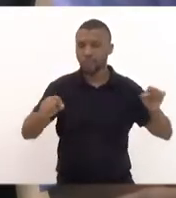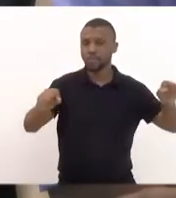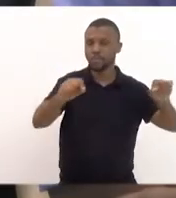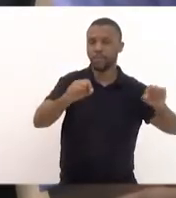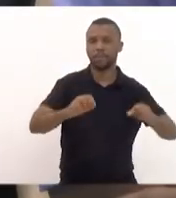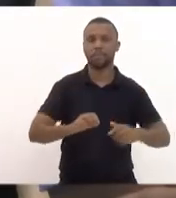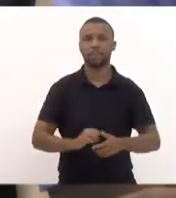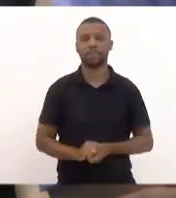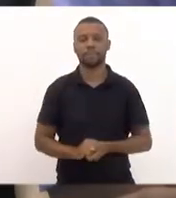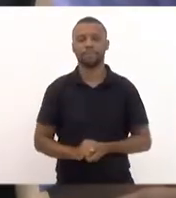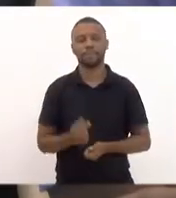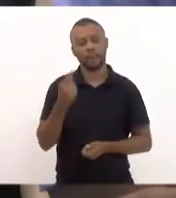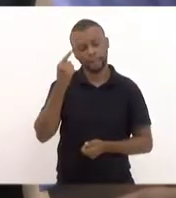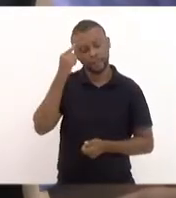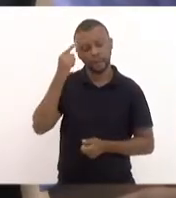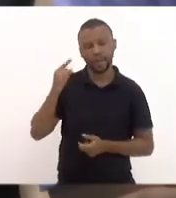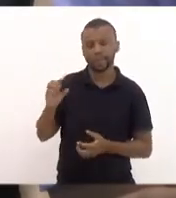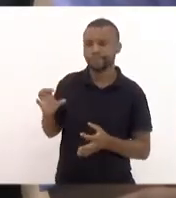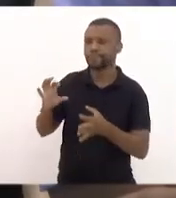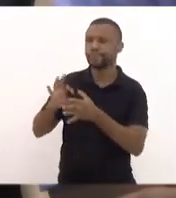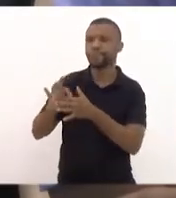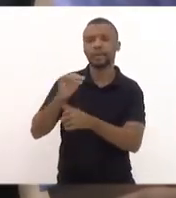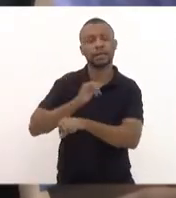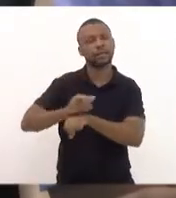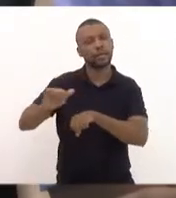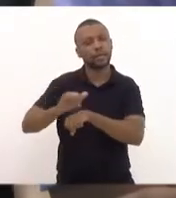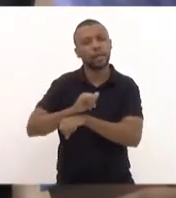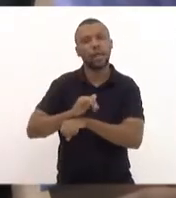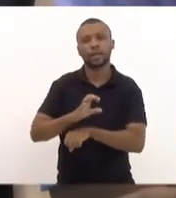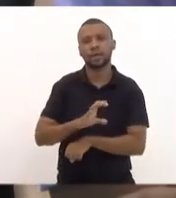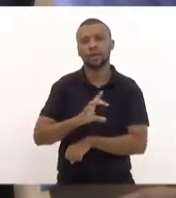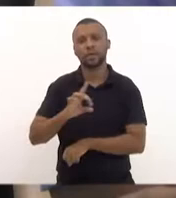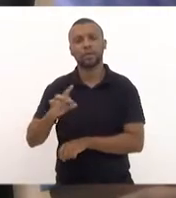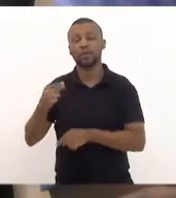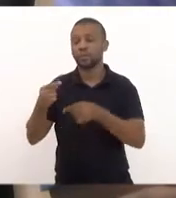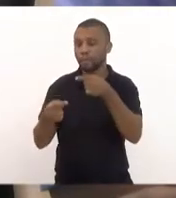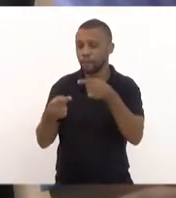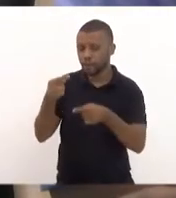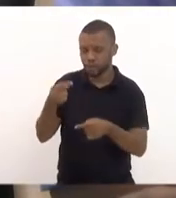Pensar estratégia de coordenação de política, pensar as coisas de forma coordenada, vai.